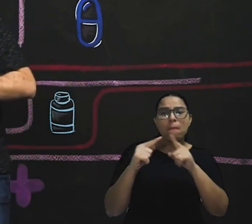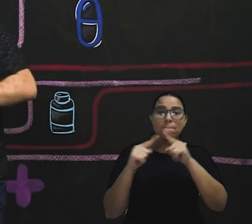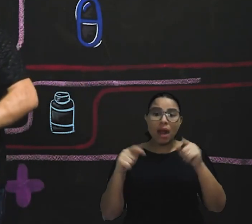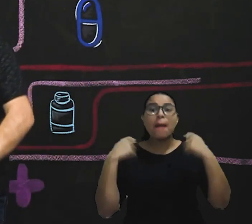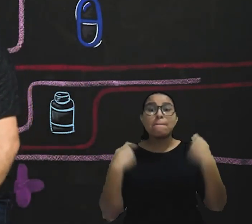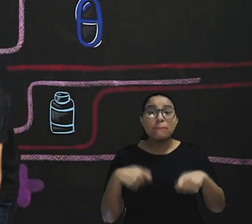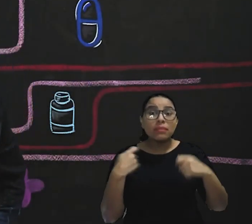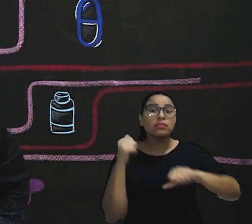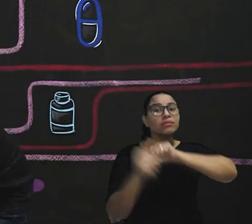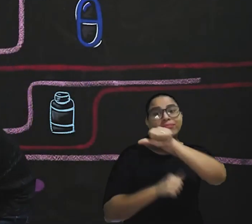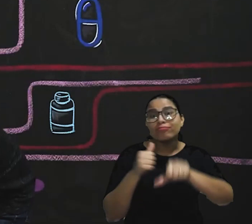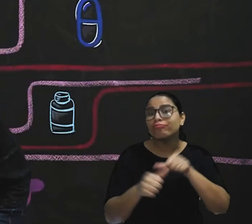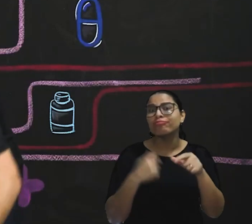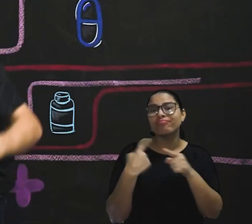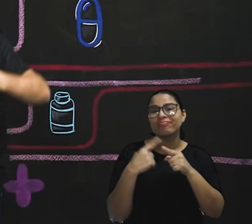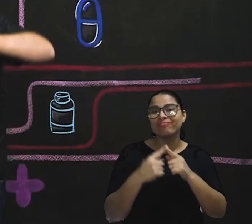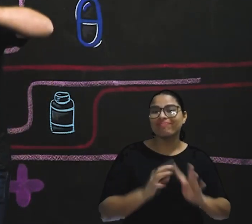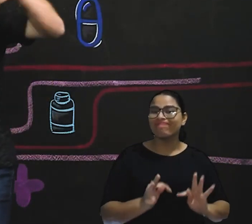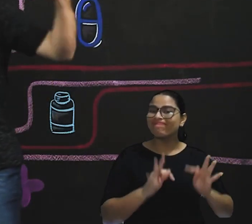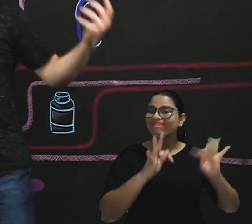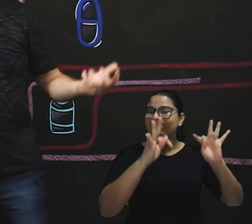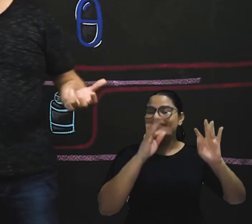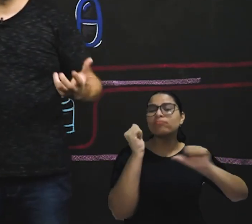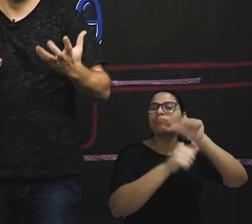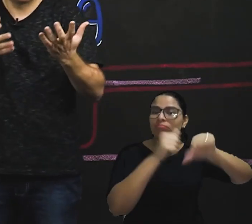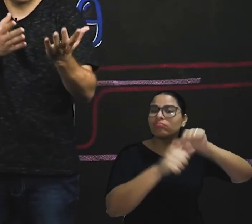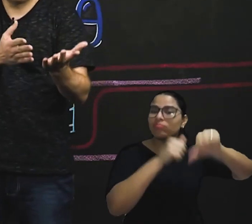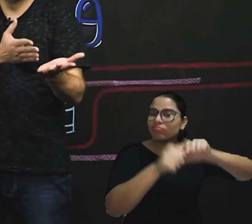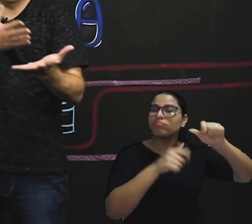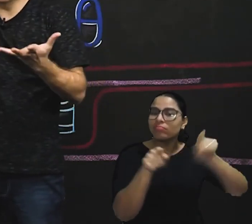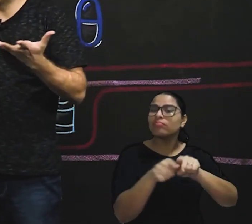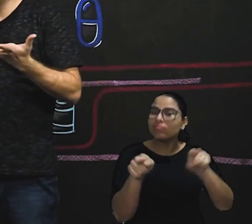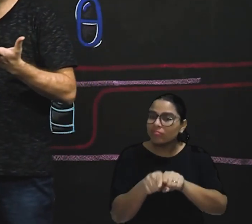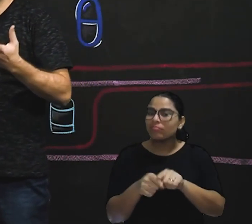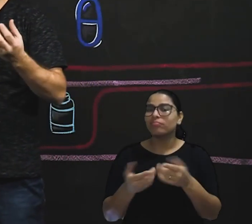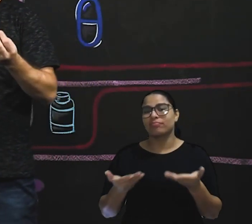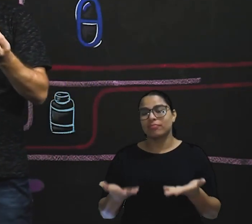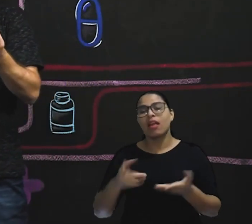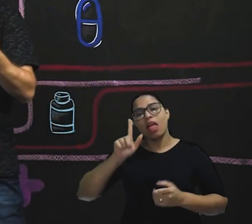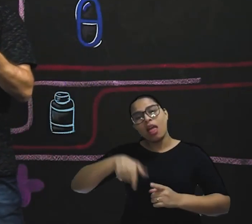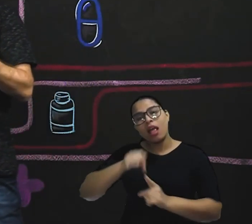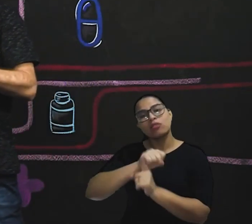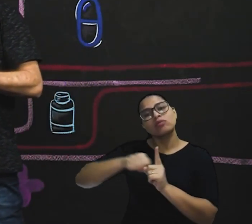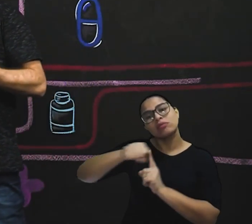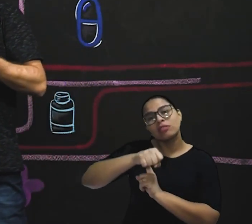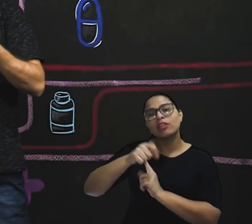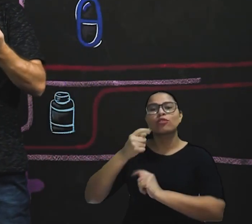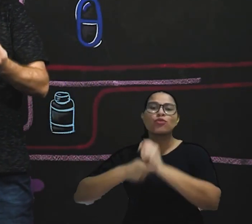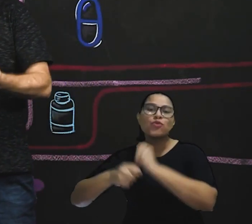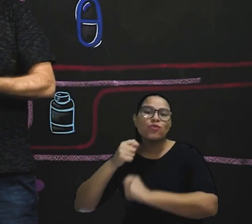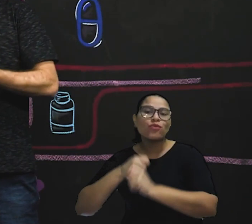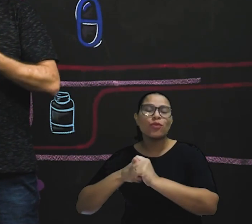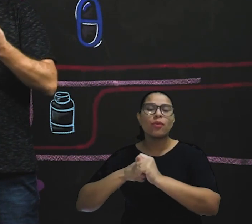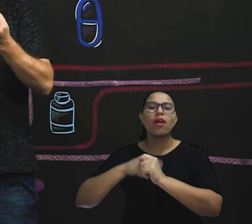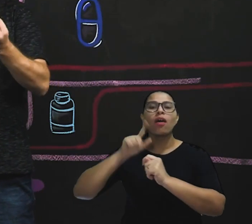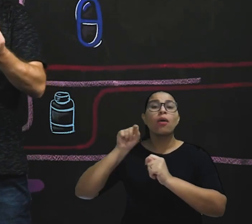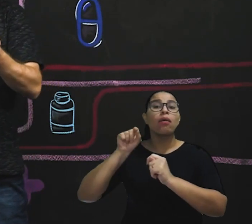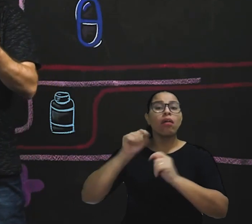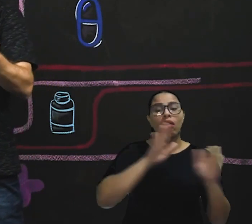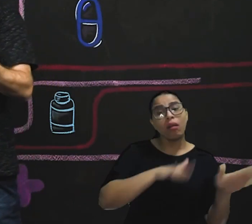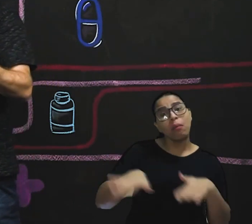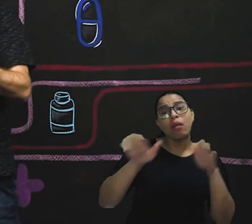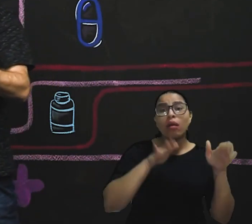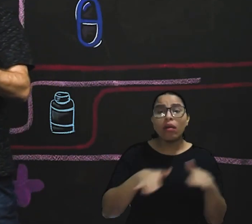perfeitamente. Isso é uma das formas com que a sociedade de consumo acaba gerando uma maior produtividade, uma